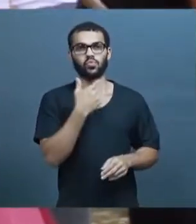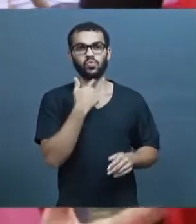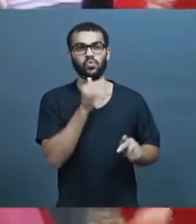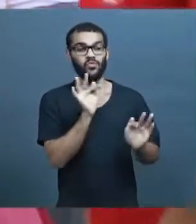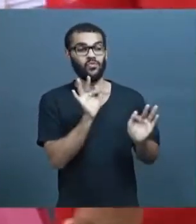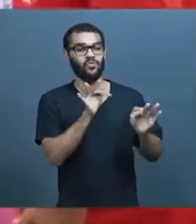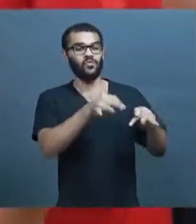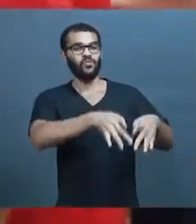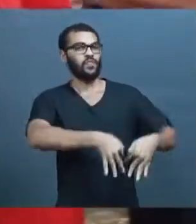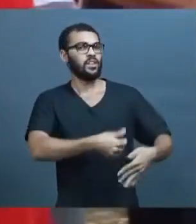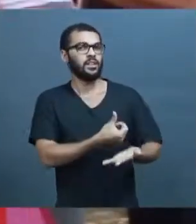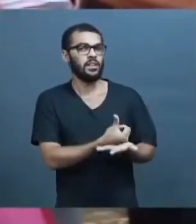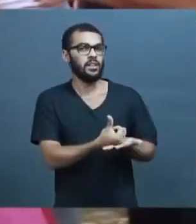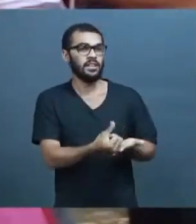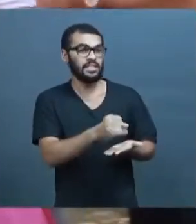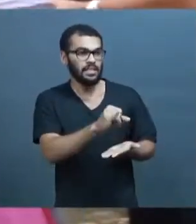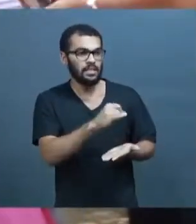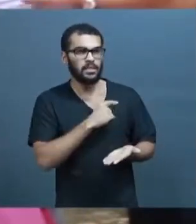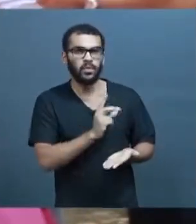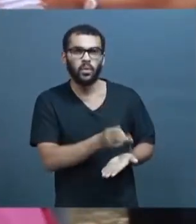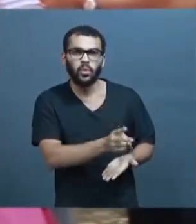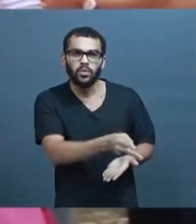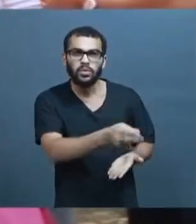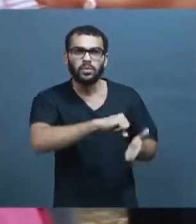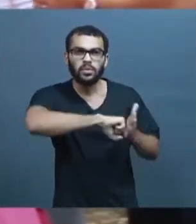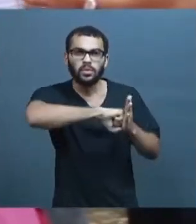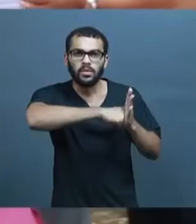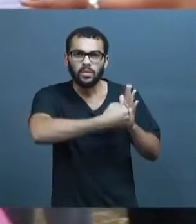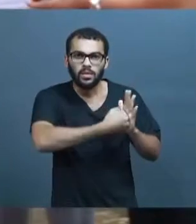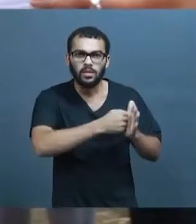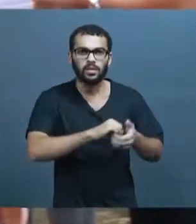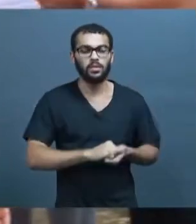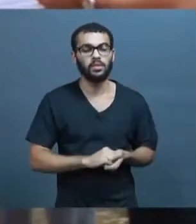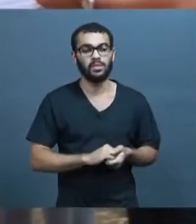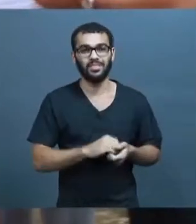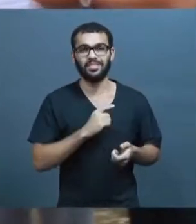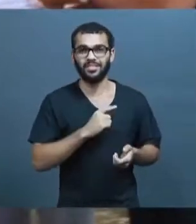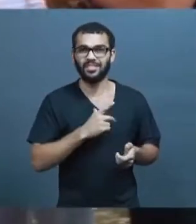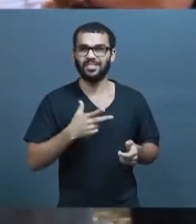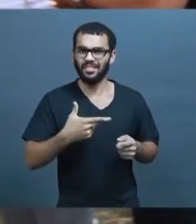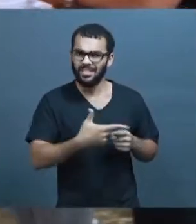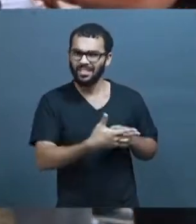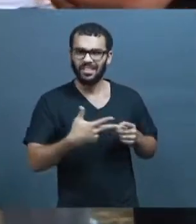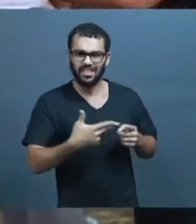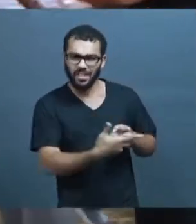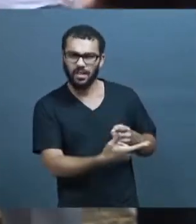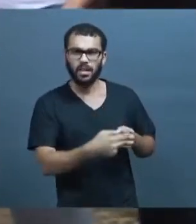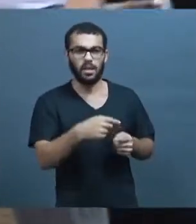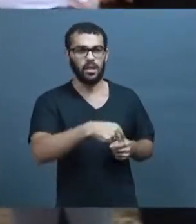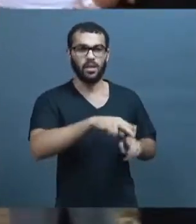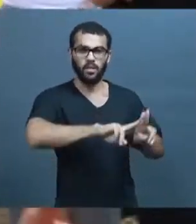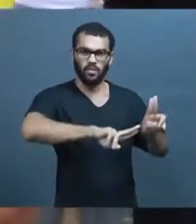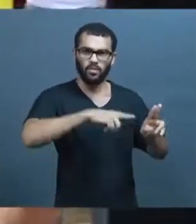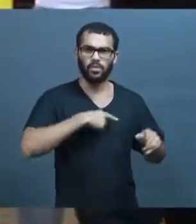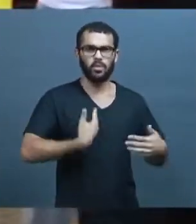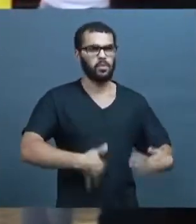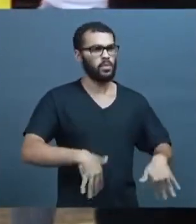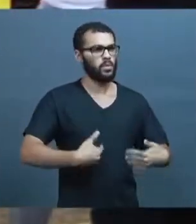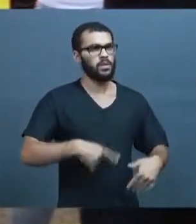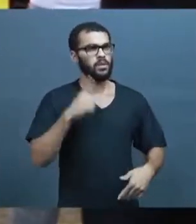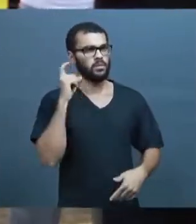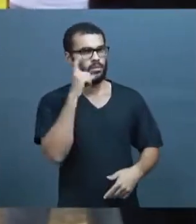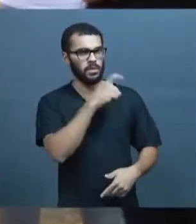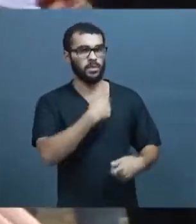se esses cortes forem confirmados. Então, são cortes. A universidade já vivia com muitas dificuldades e nós precisamos que os cortes